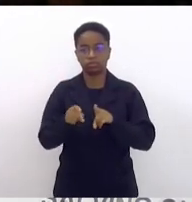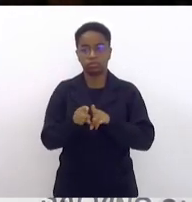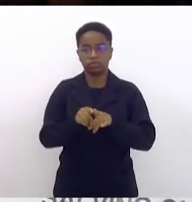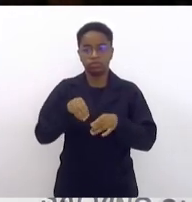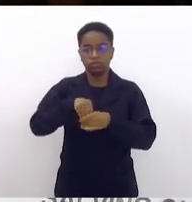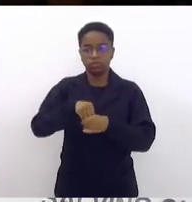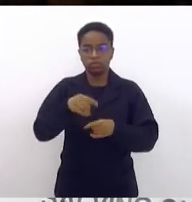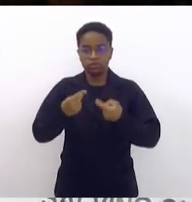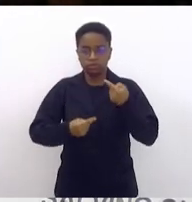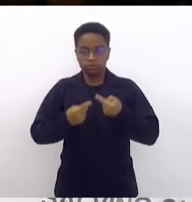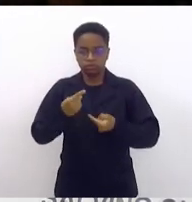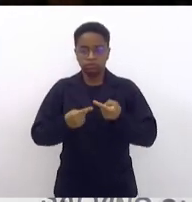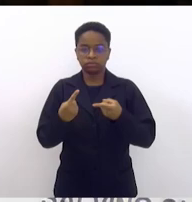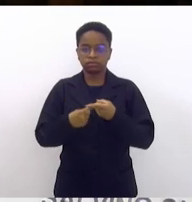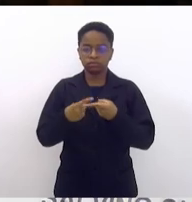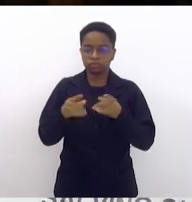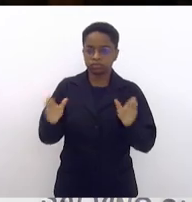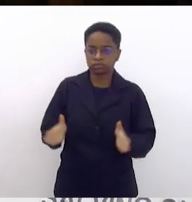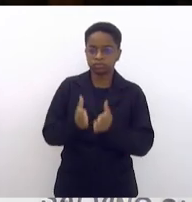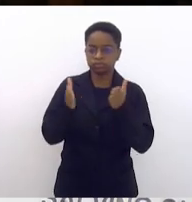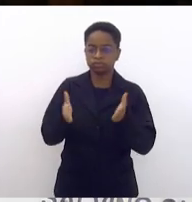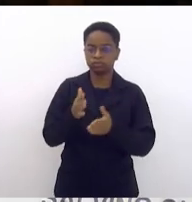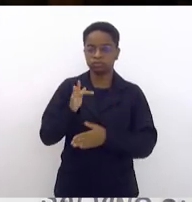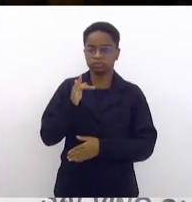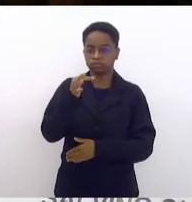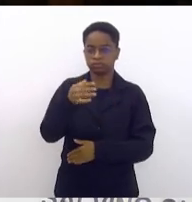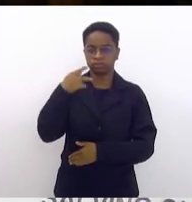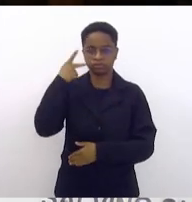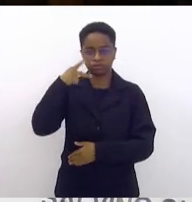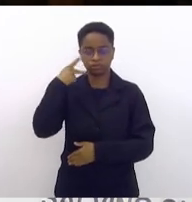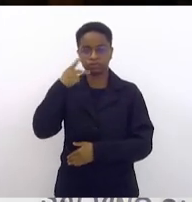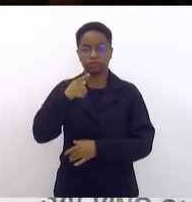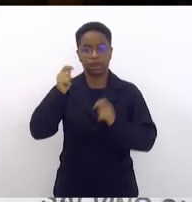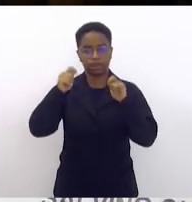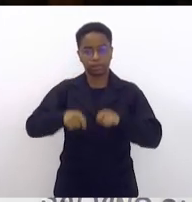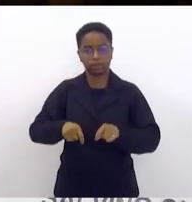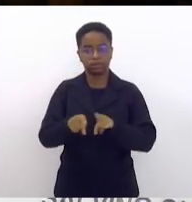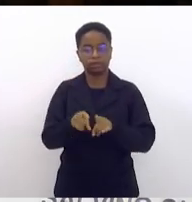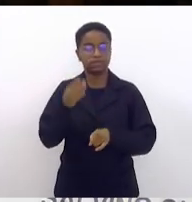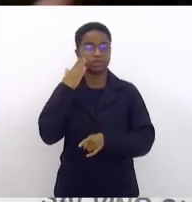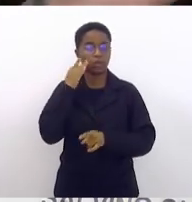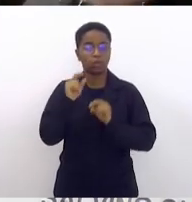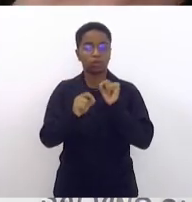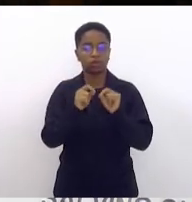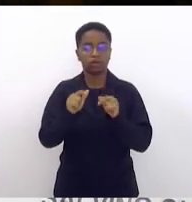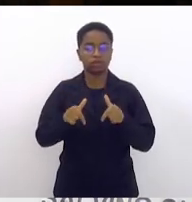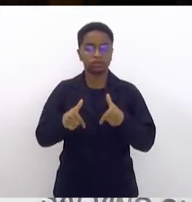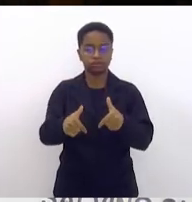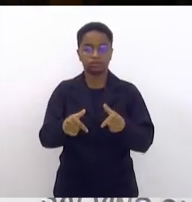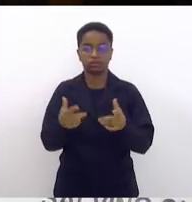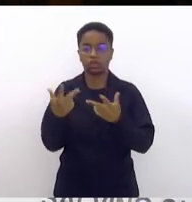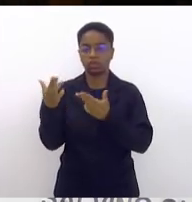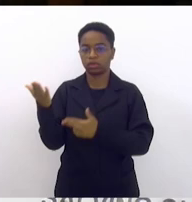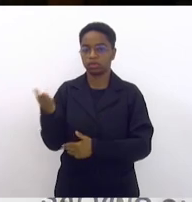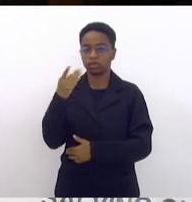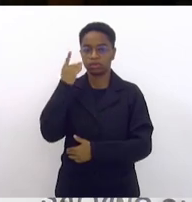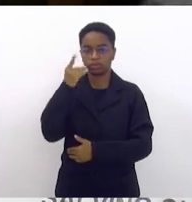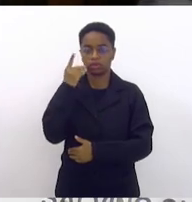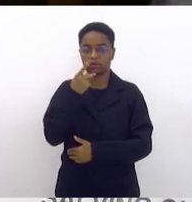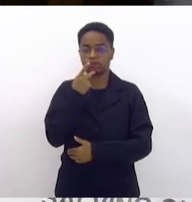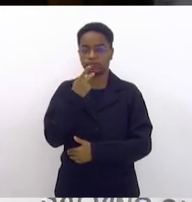política para formar futuros parlamentares capacitados parlamentares que sabem aquilo que estão fazendo como nosso querido Deputado com essa